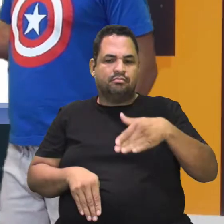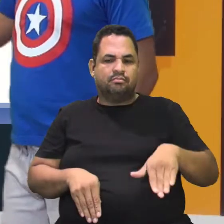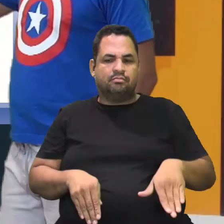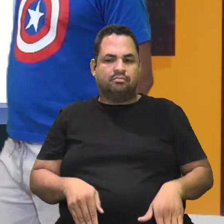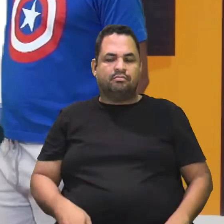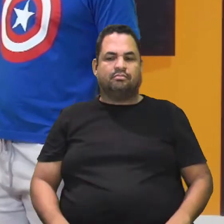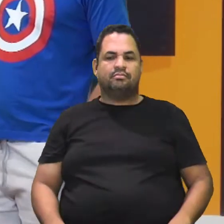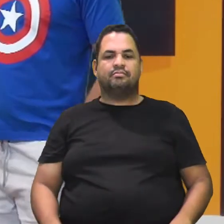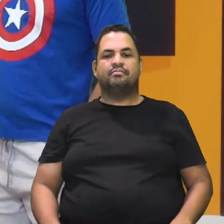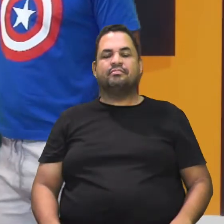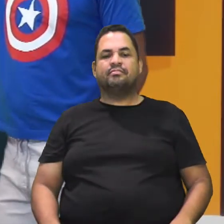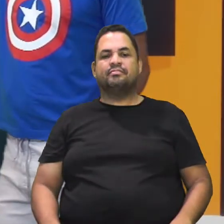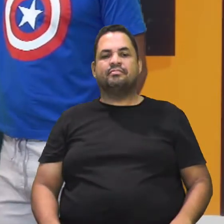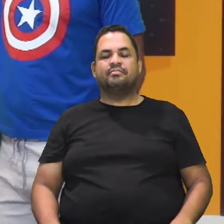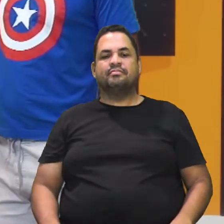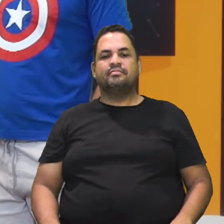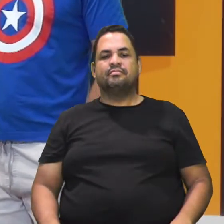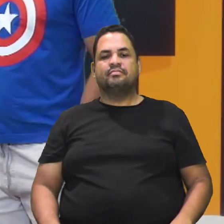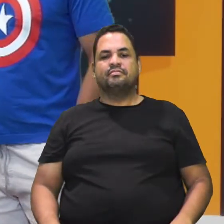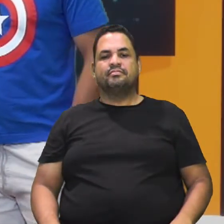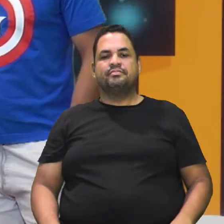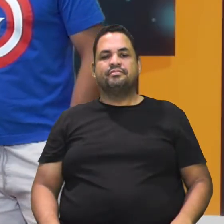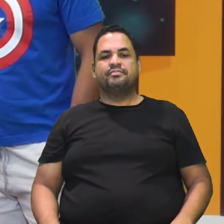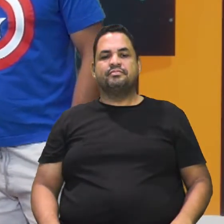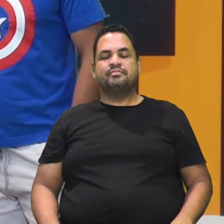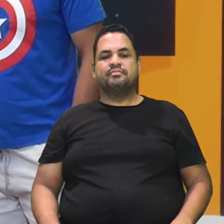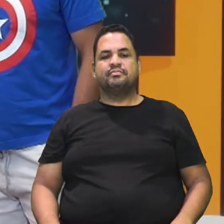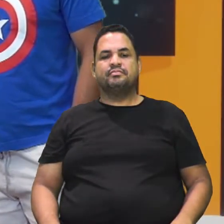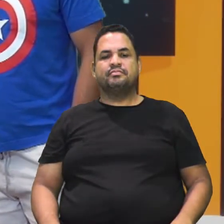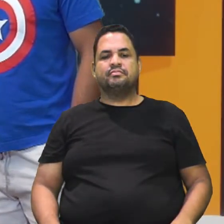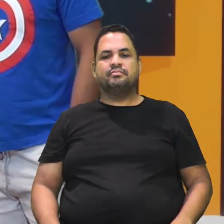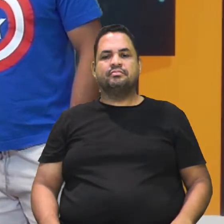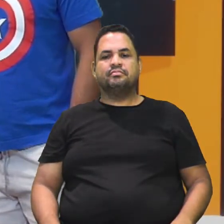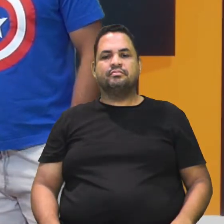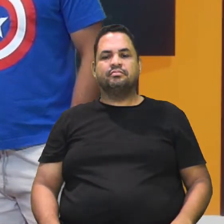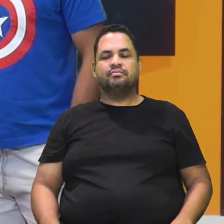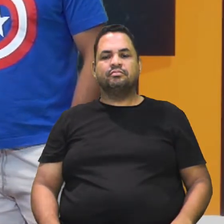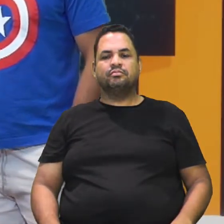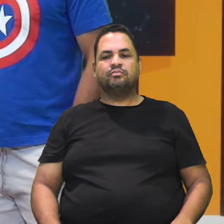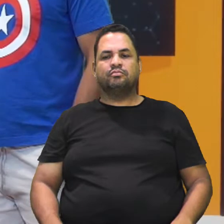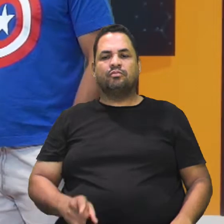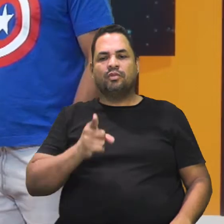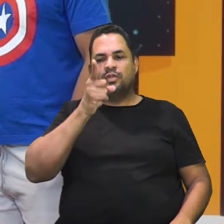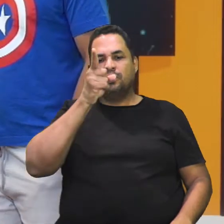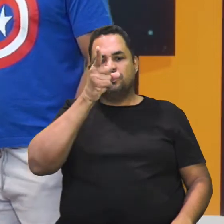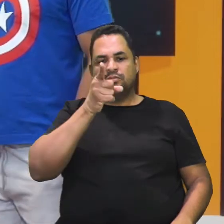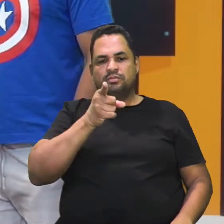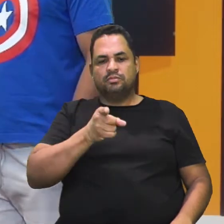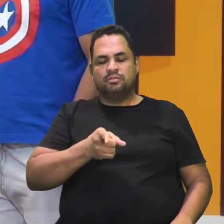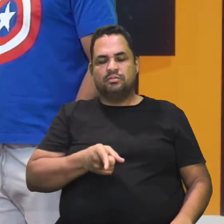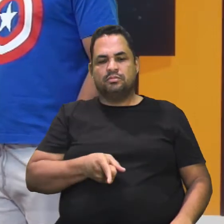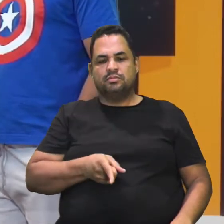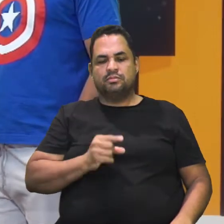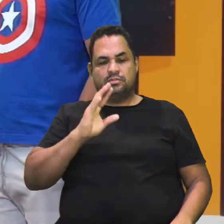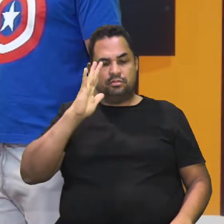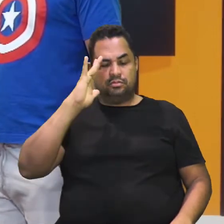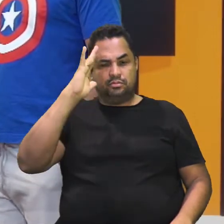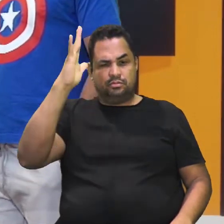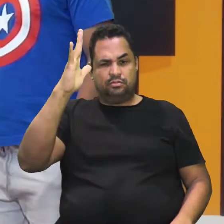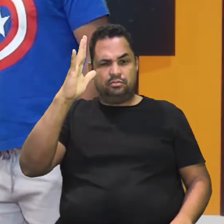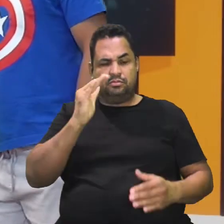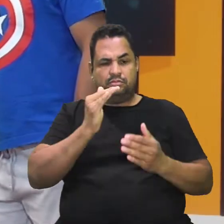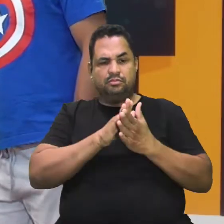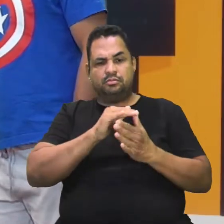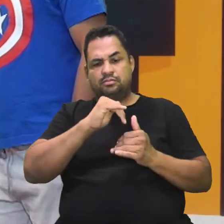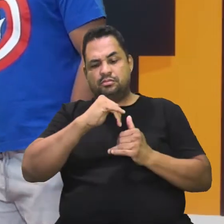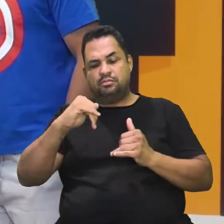vai até ver o seguinte, olha aqui, ó. O eixo imaginário foi traçado e ele dividiu um positivo e um negativo. Então, por